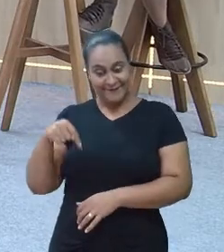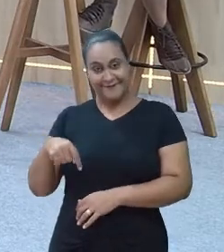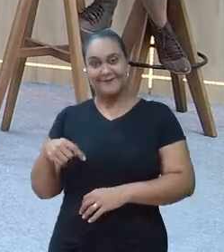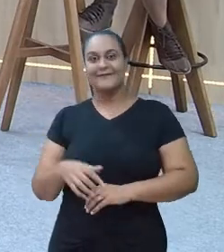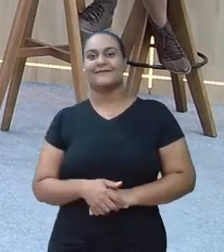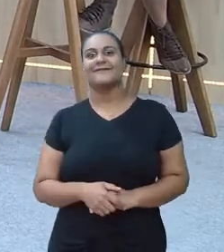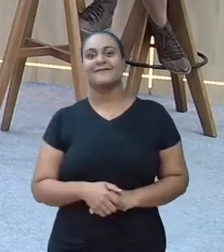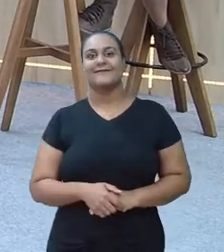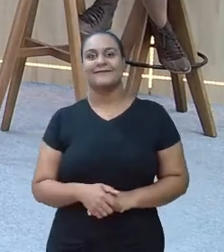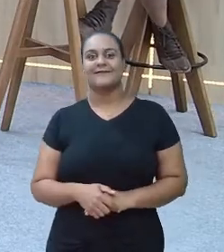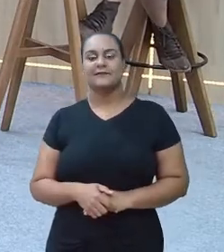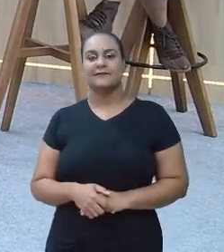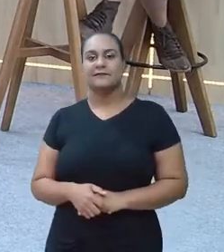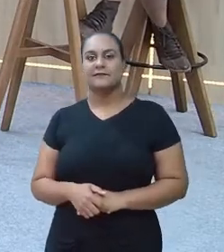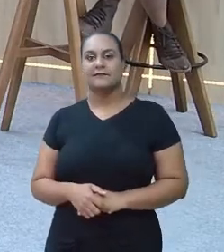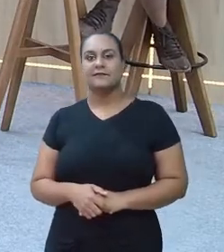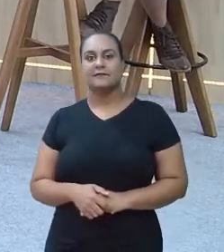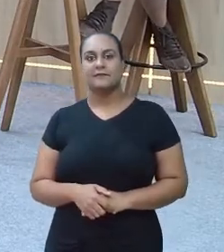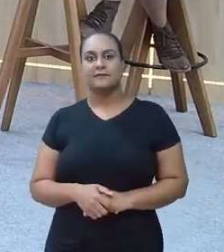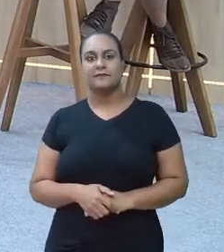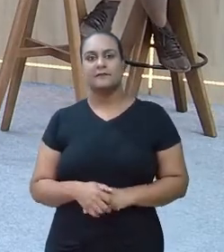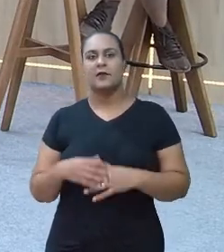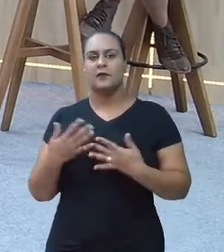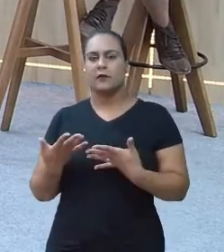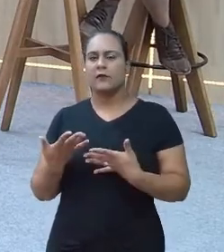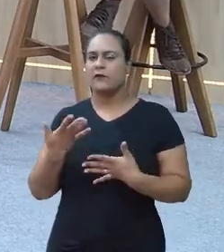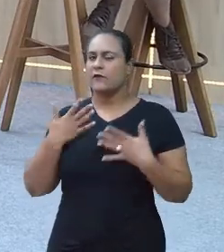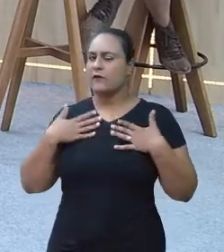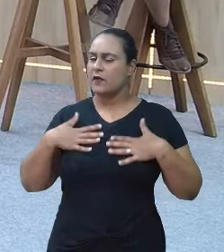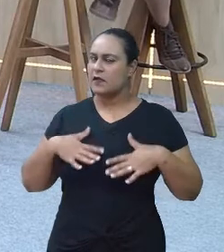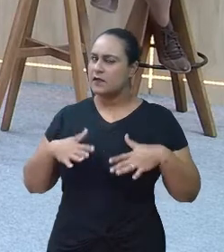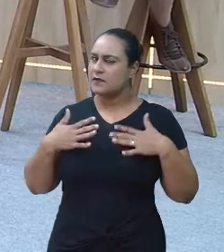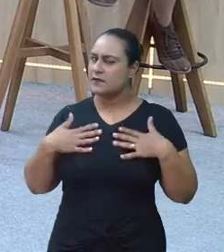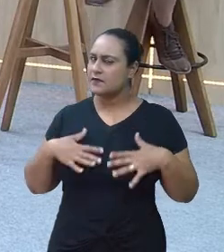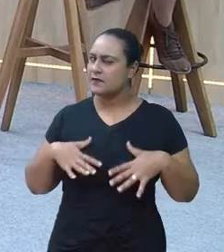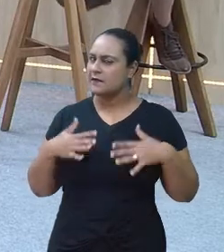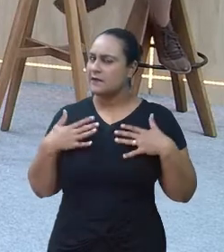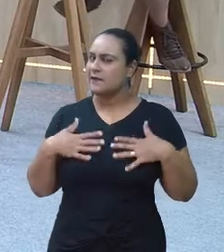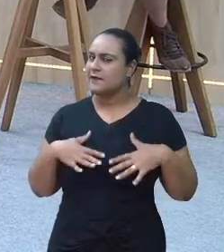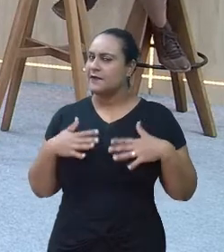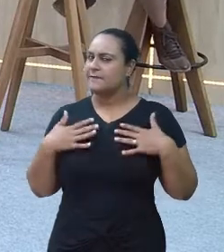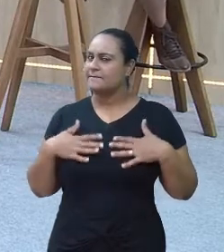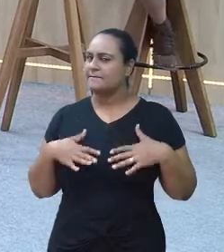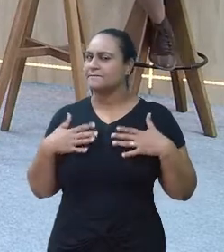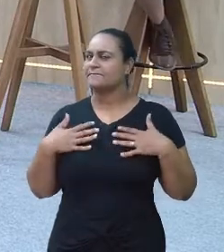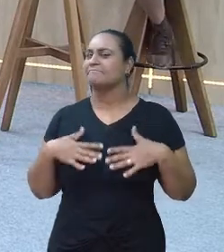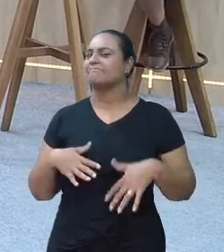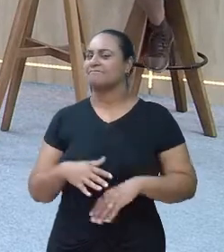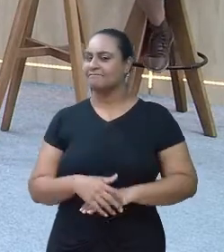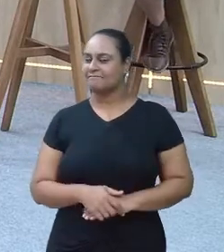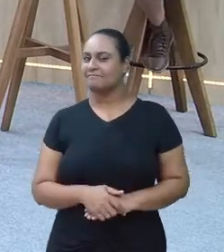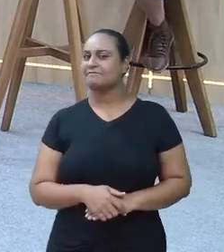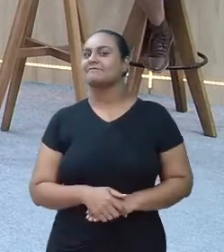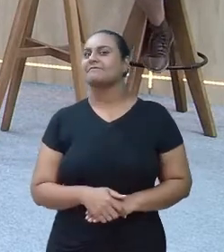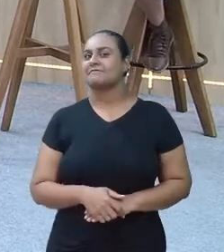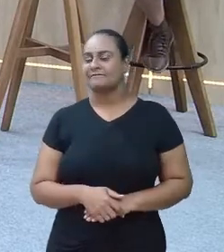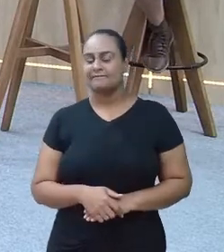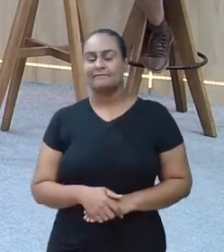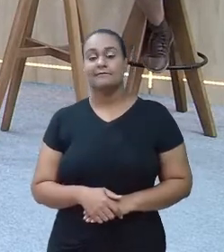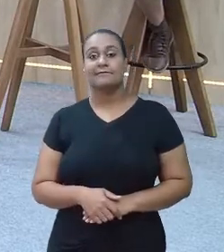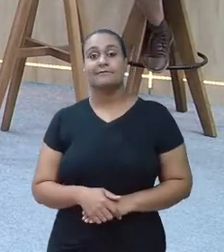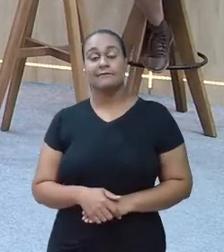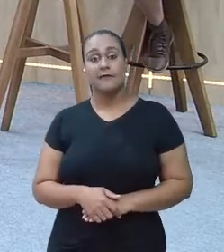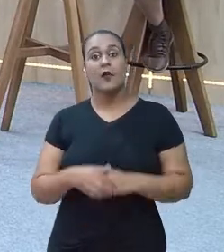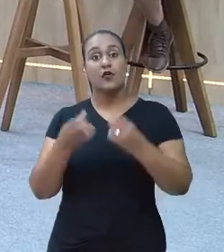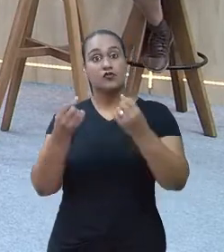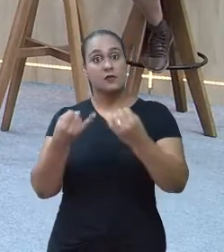só. Meu querido, veja só, vamos devagarzinho, que no estúdio aqui nós estamos bem articulados. E aí eu disse a você que